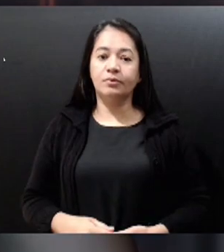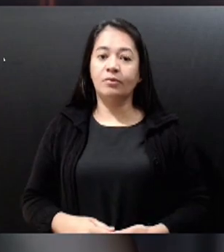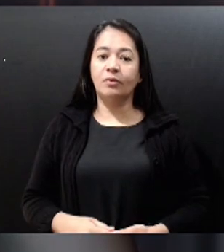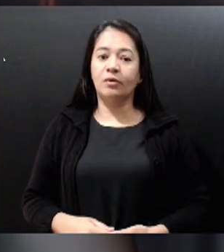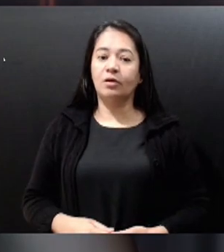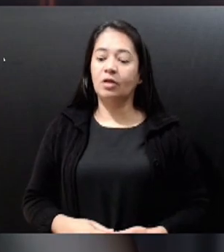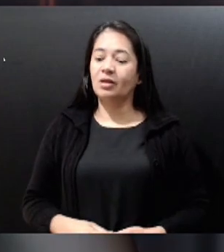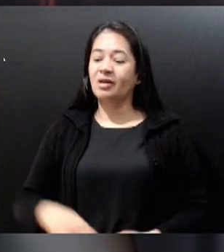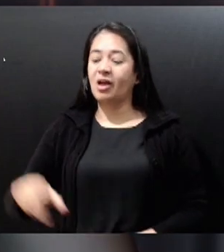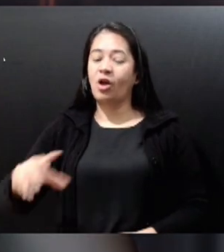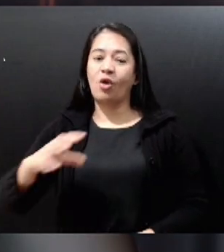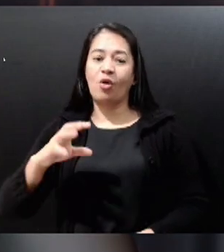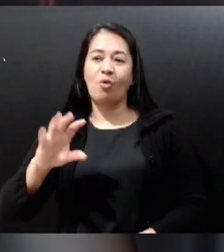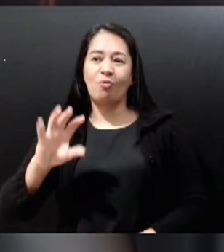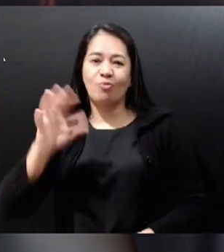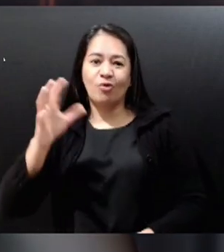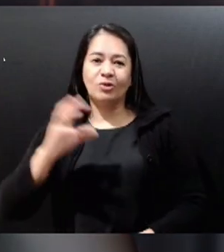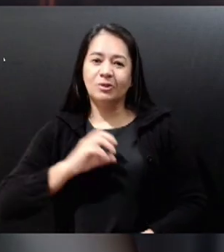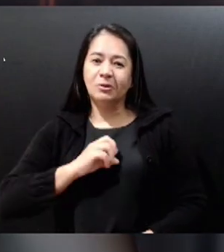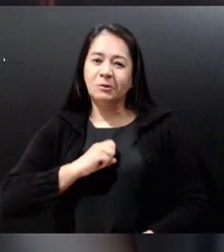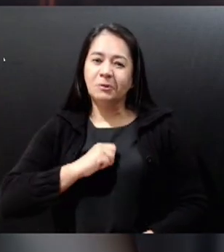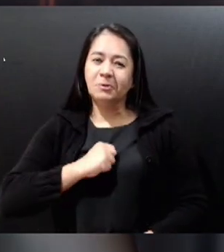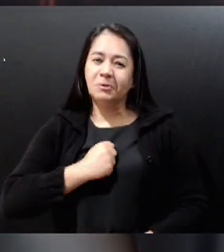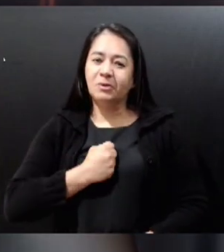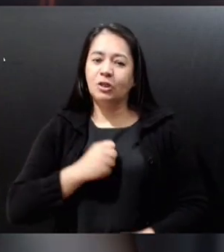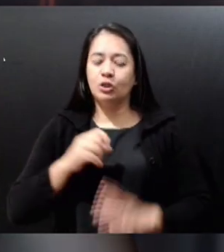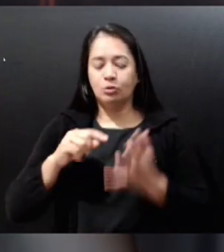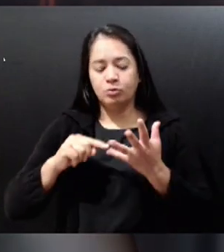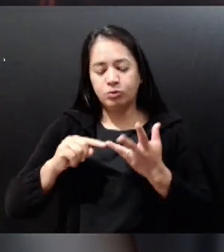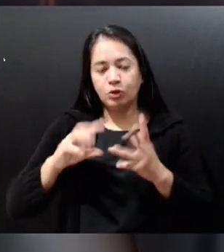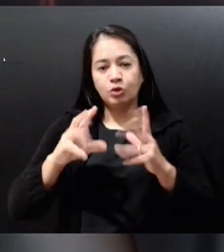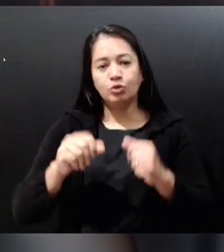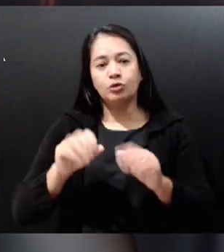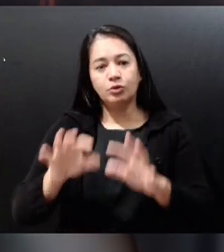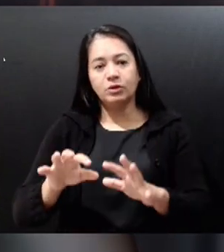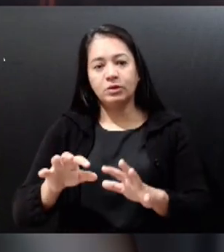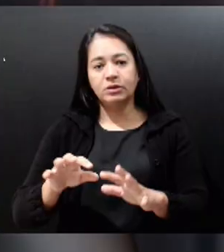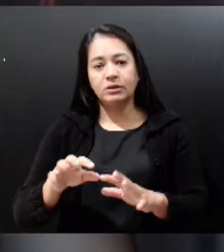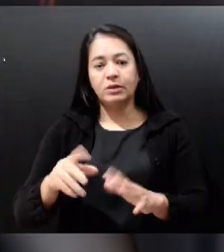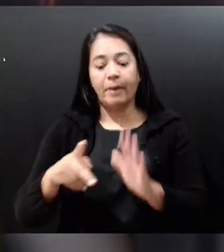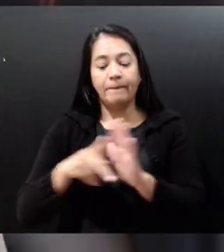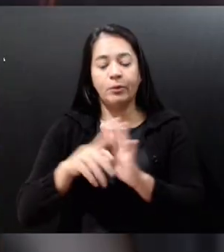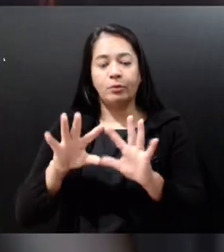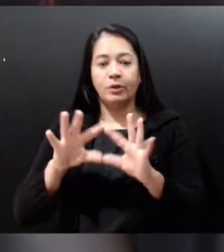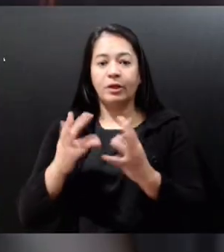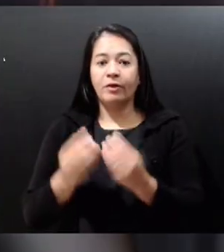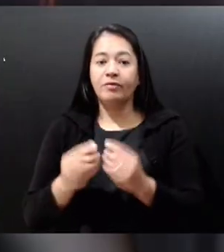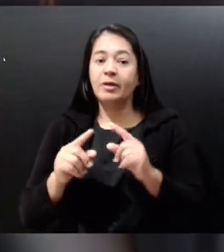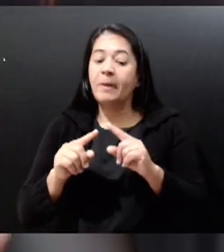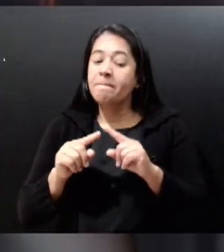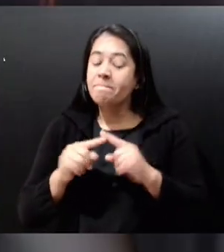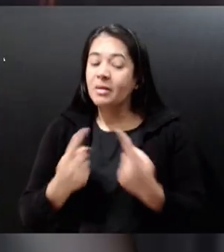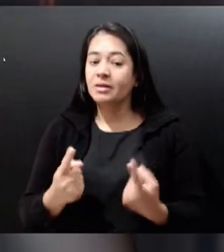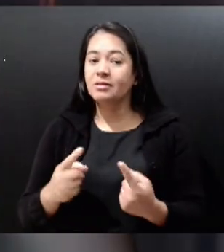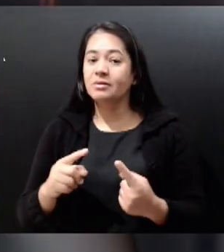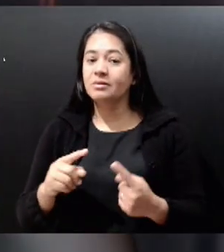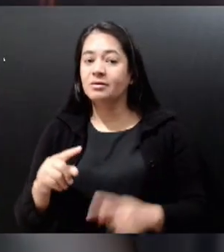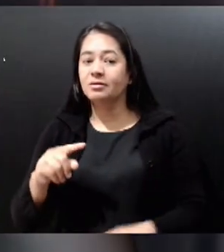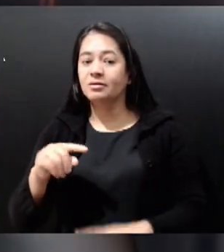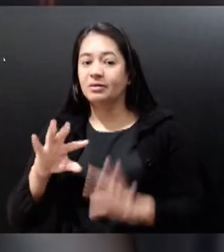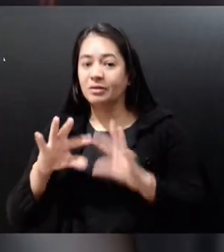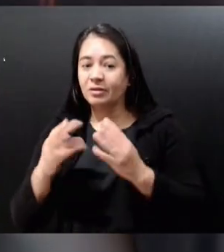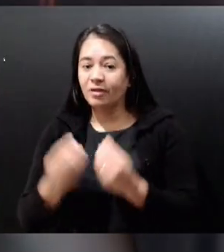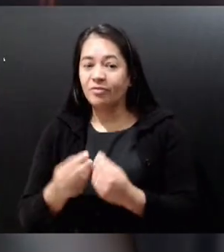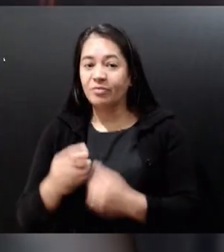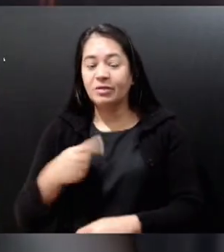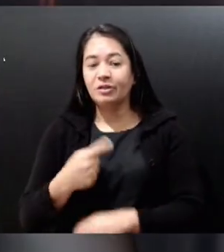faz parte da família. Só que na família a gente faz um ensaio, né, Uhum. para depois para a gente ir para a sociedade. Então